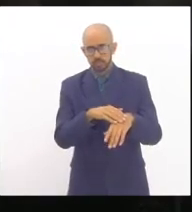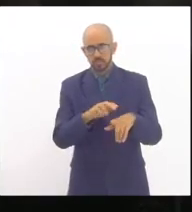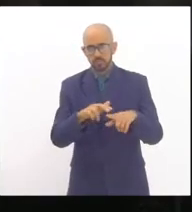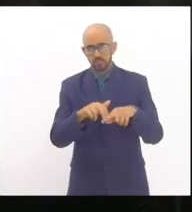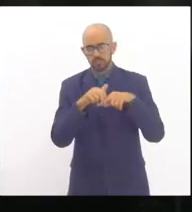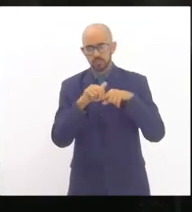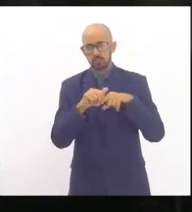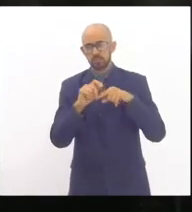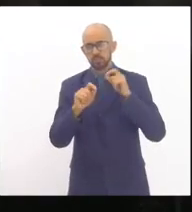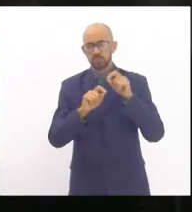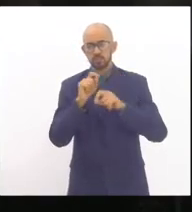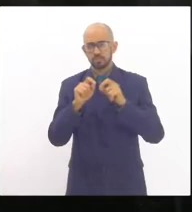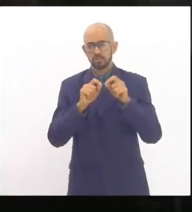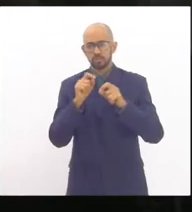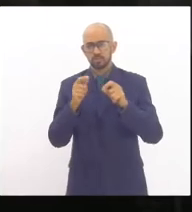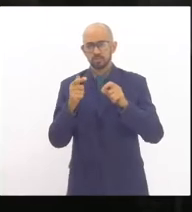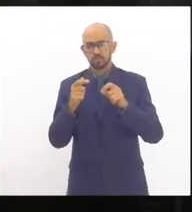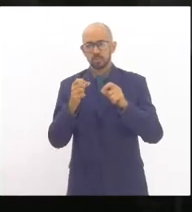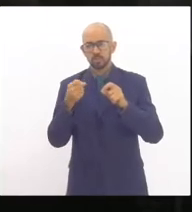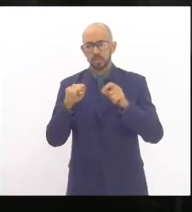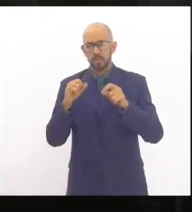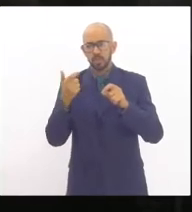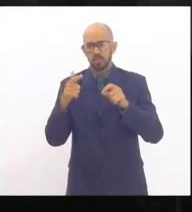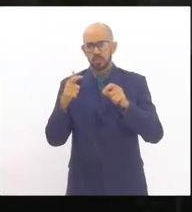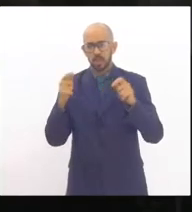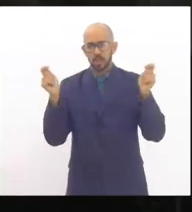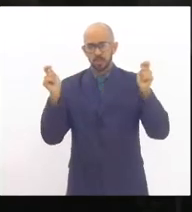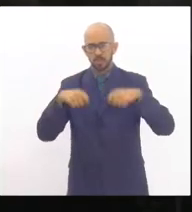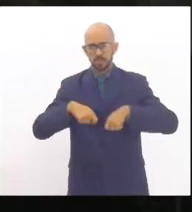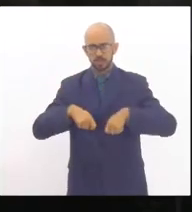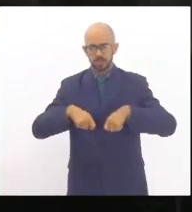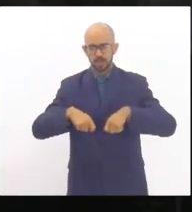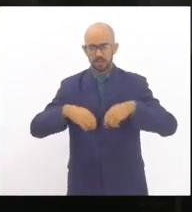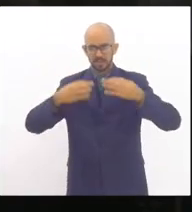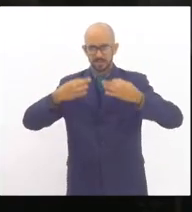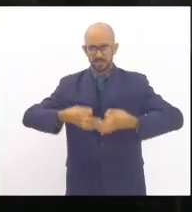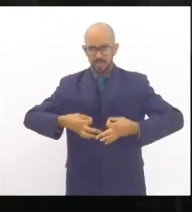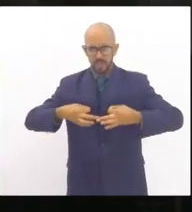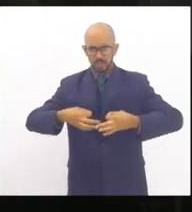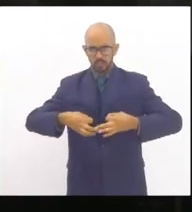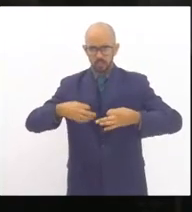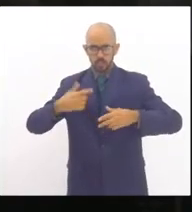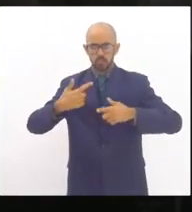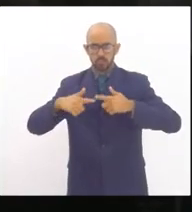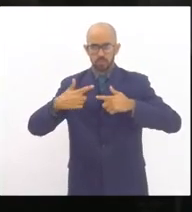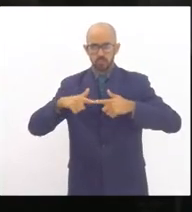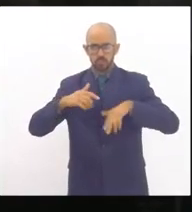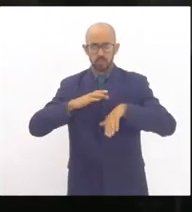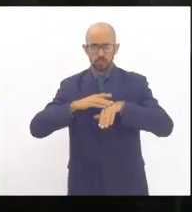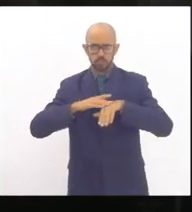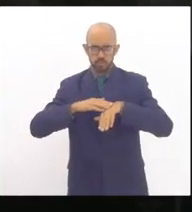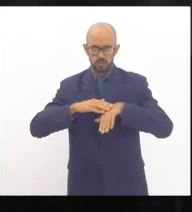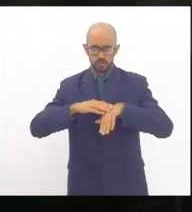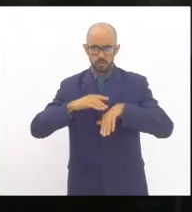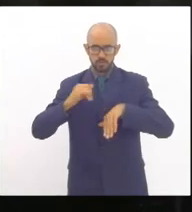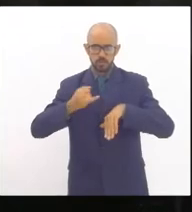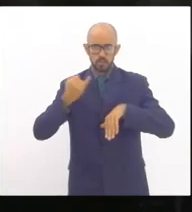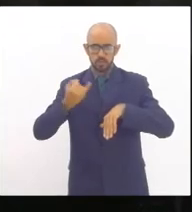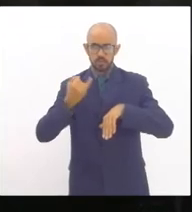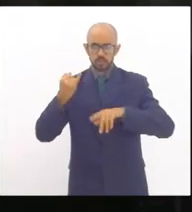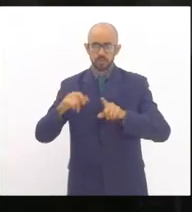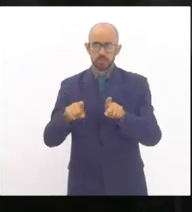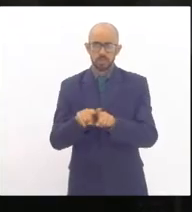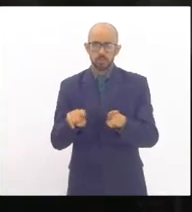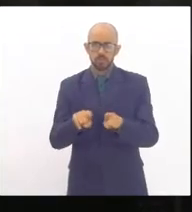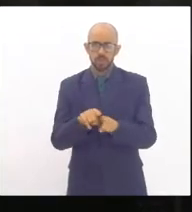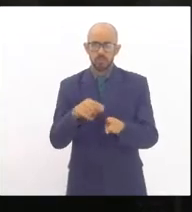portanto sem uma capacidade o tem um diagnóstico concreto da amplitude dessa doença e é importante que a gente